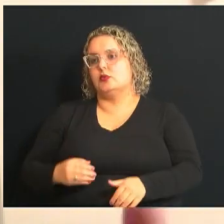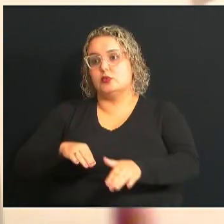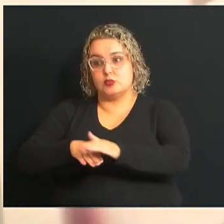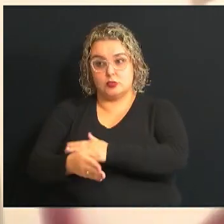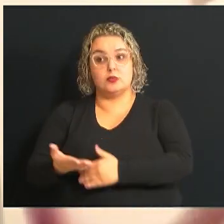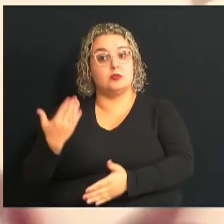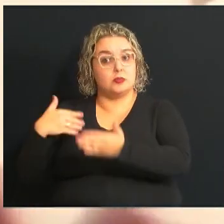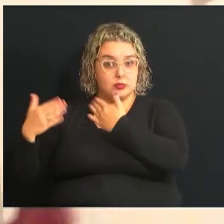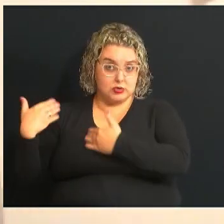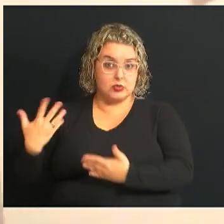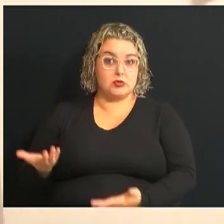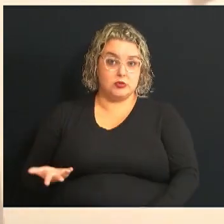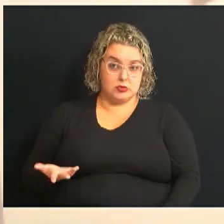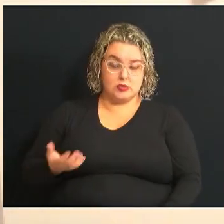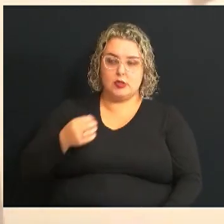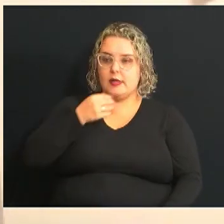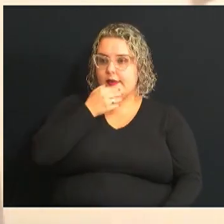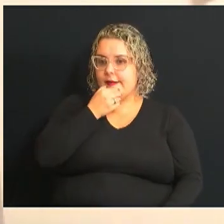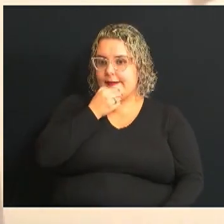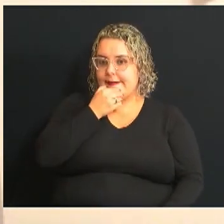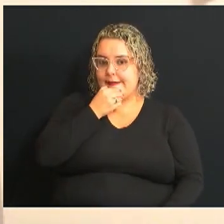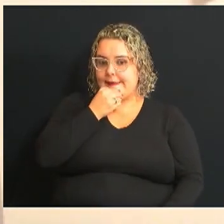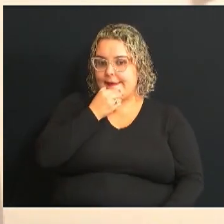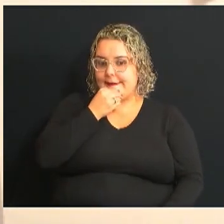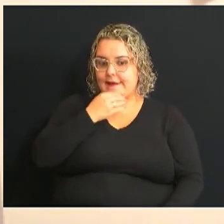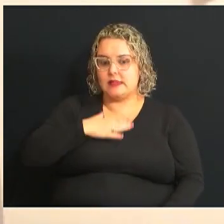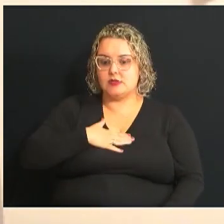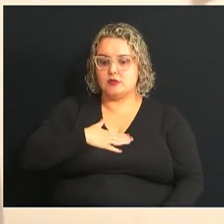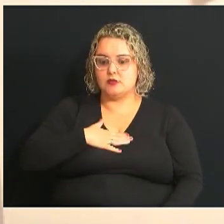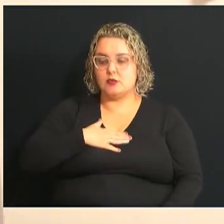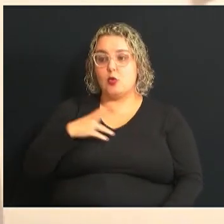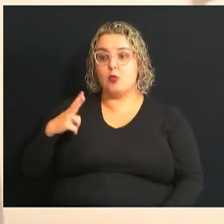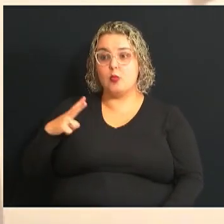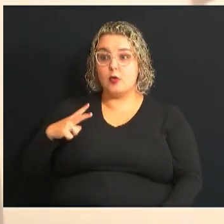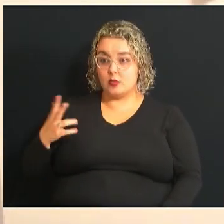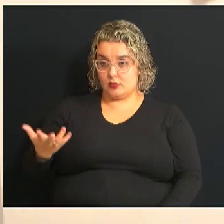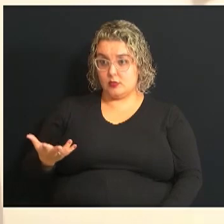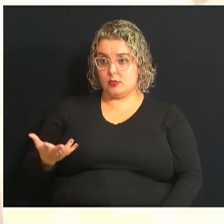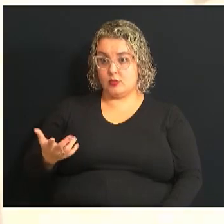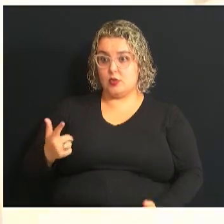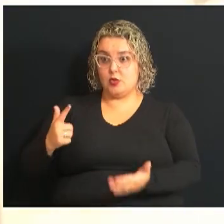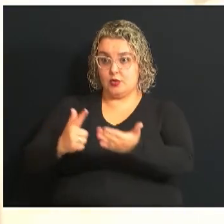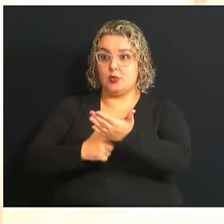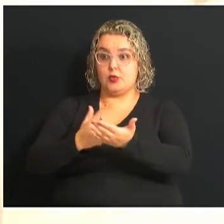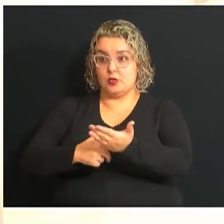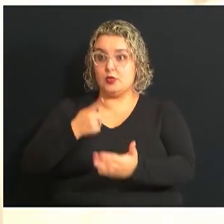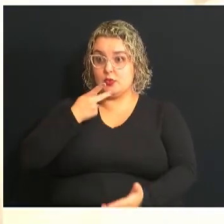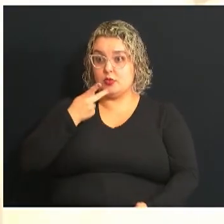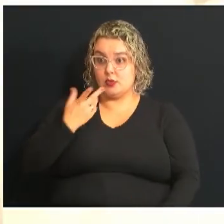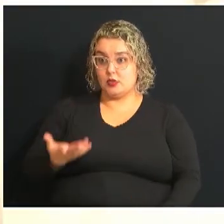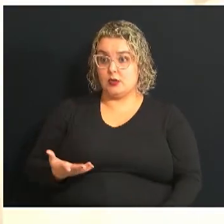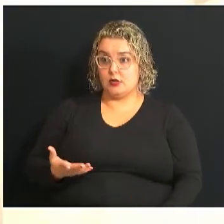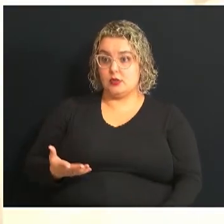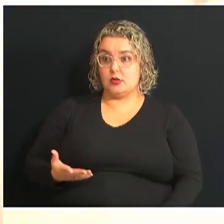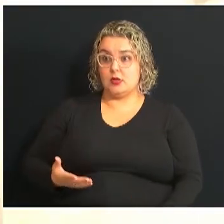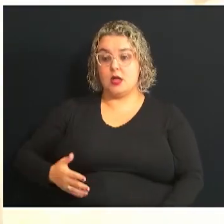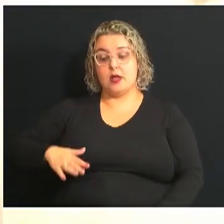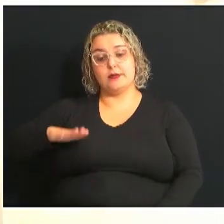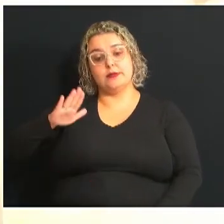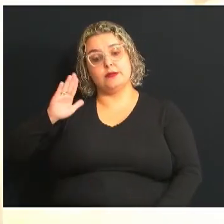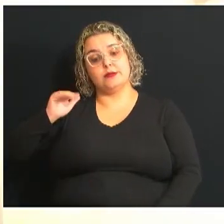né? E sobre mim, assim, o meu livro, que a gente vai falar sobre ele, né? Ele chama Despedida de Quem